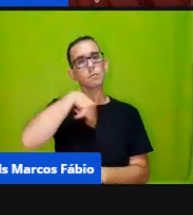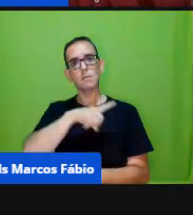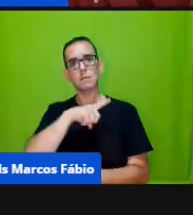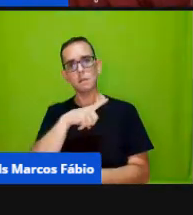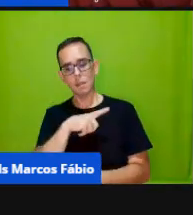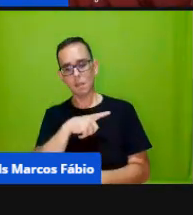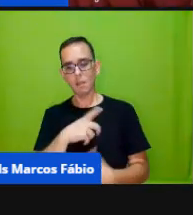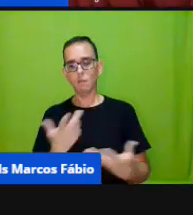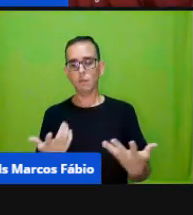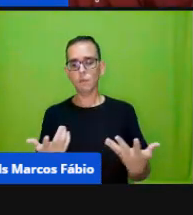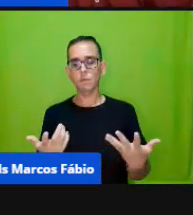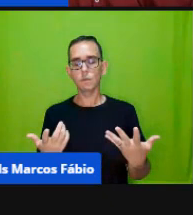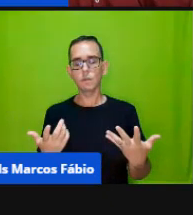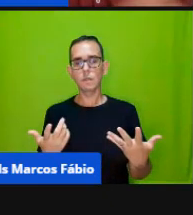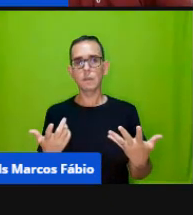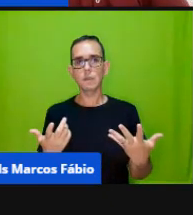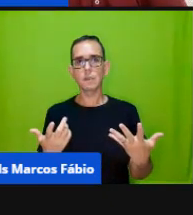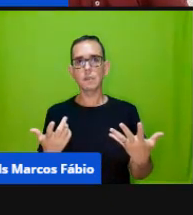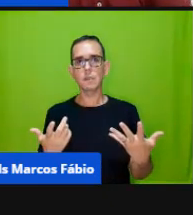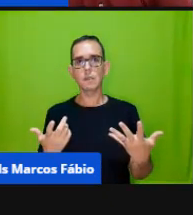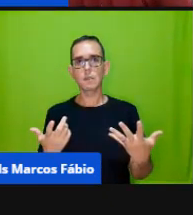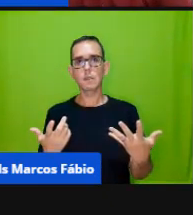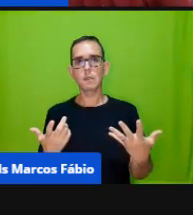essa, essa